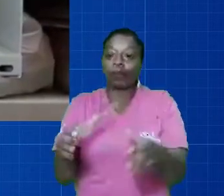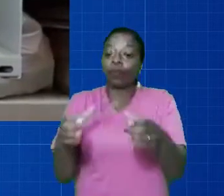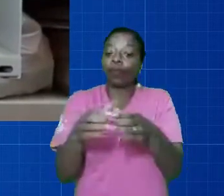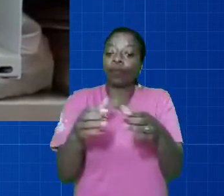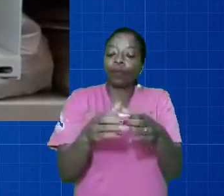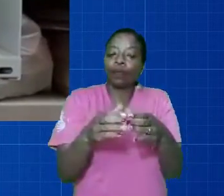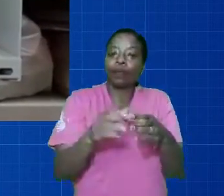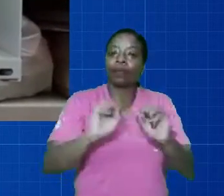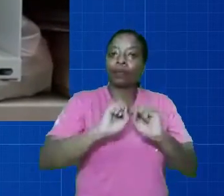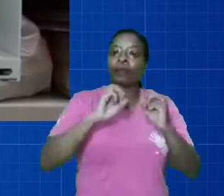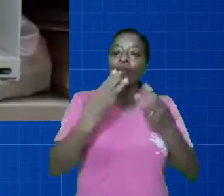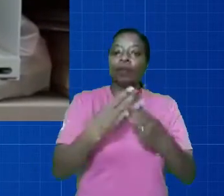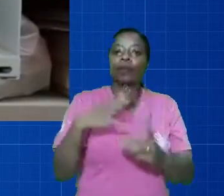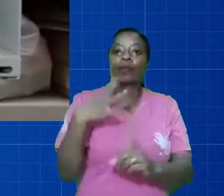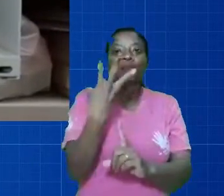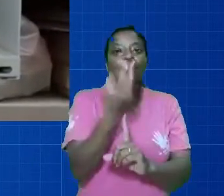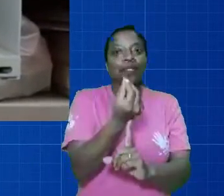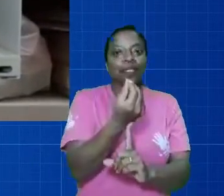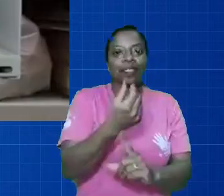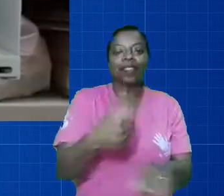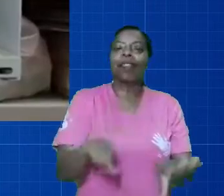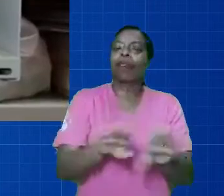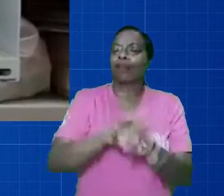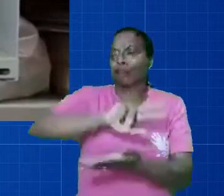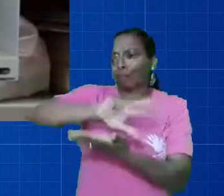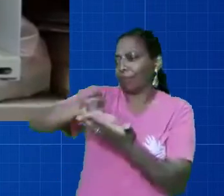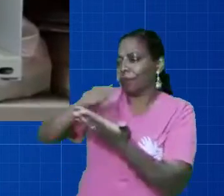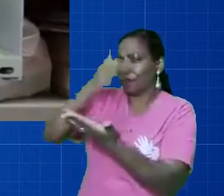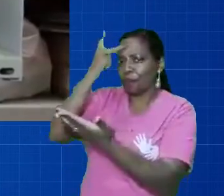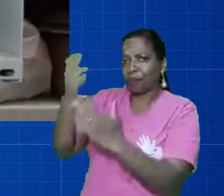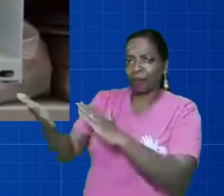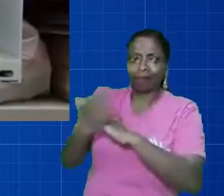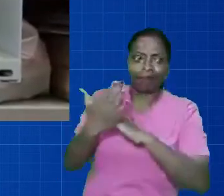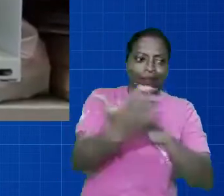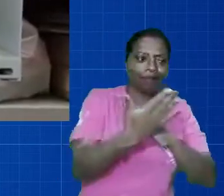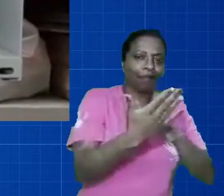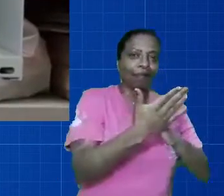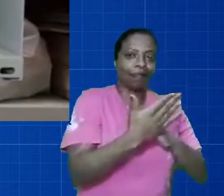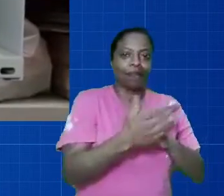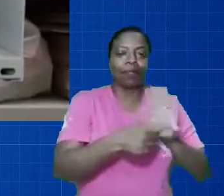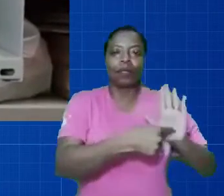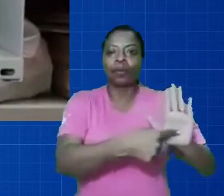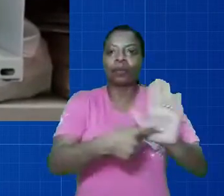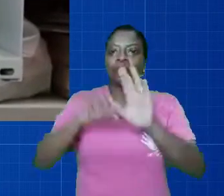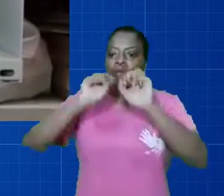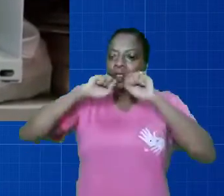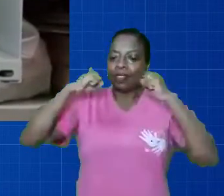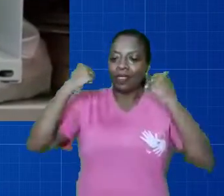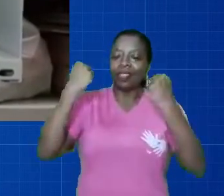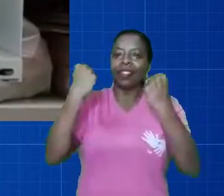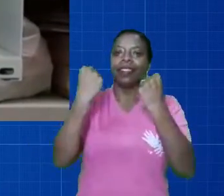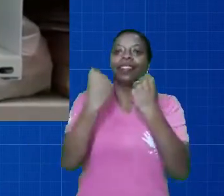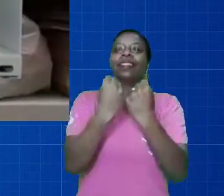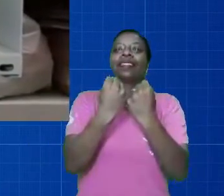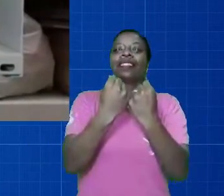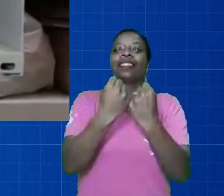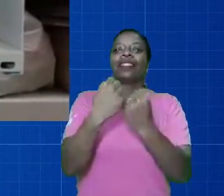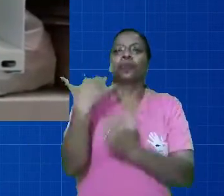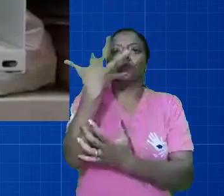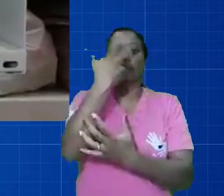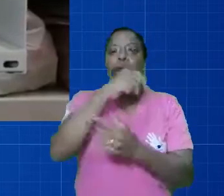convidando, fizemos um grande evento que nós nem sabíamos que seria grande. Então, nesse evento, que foi no